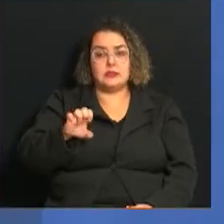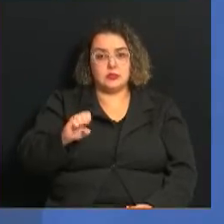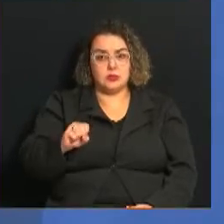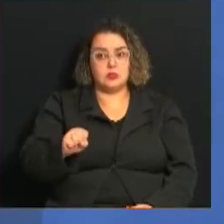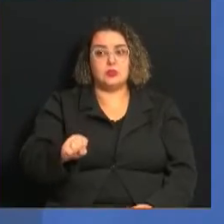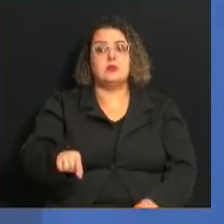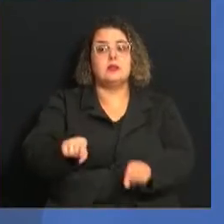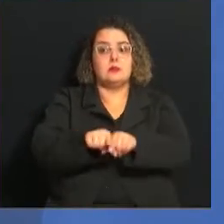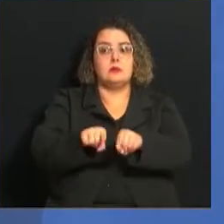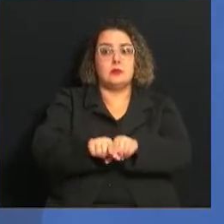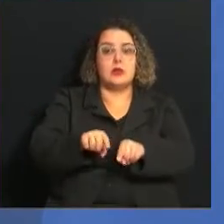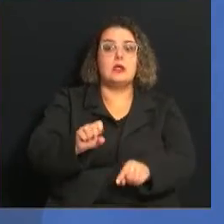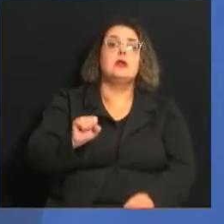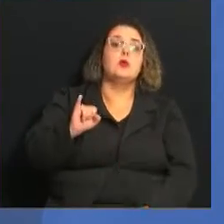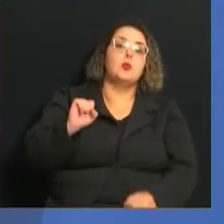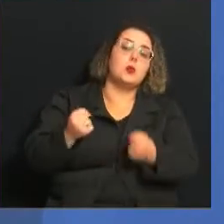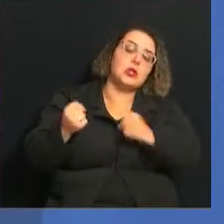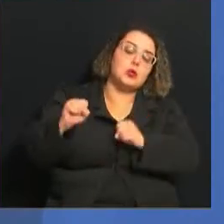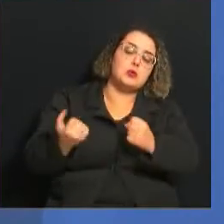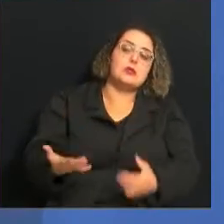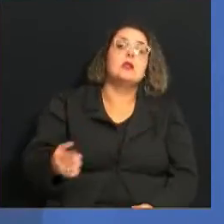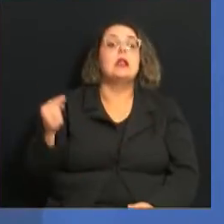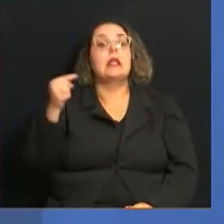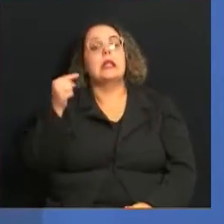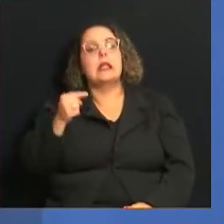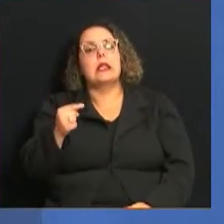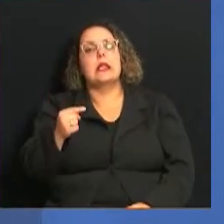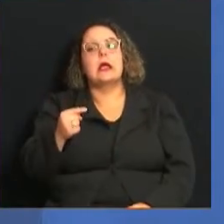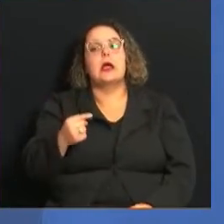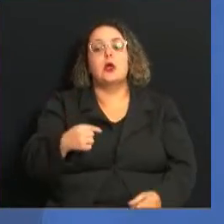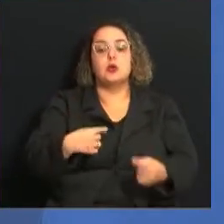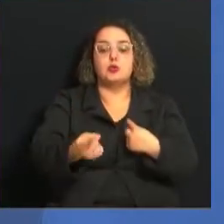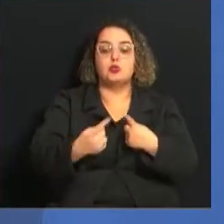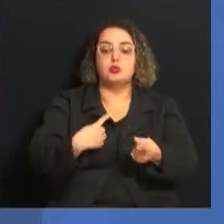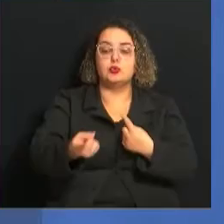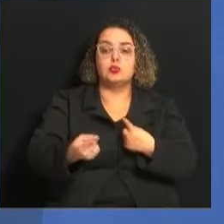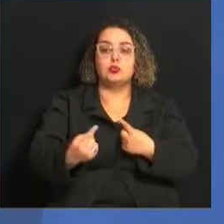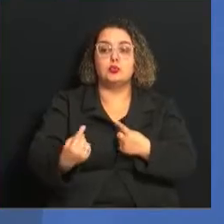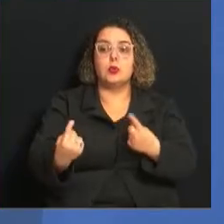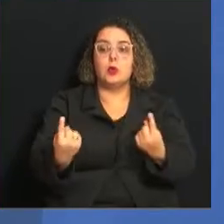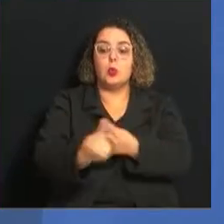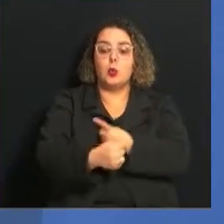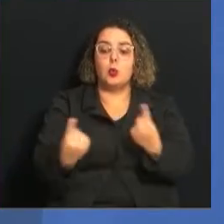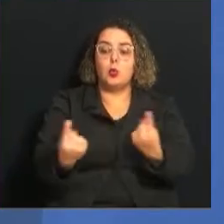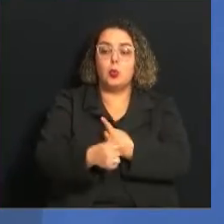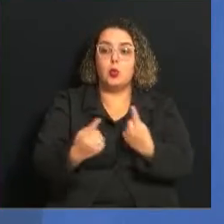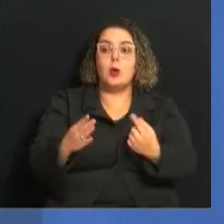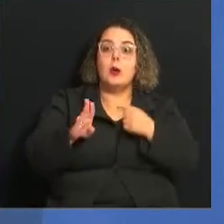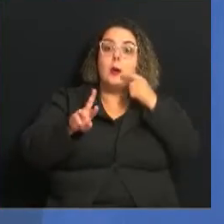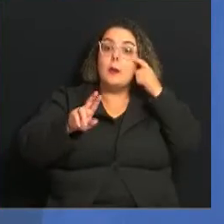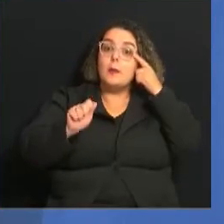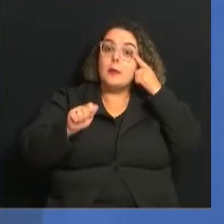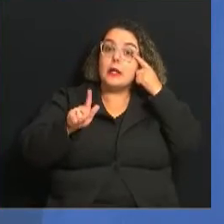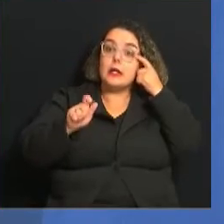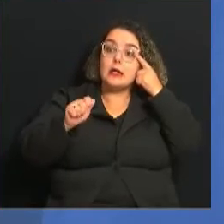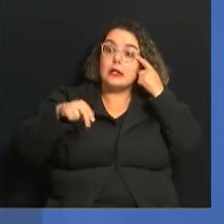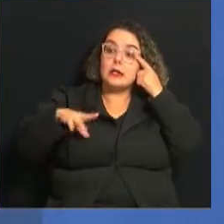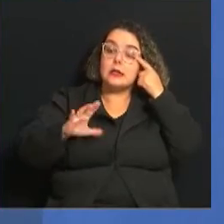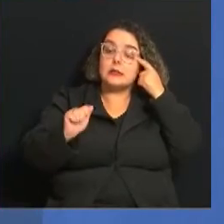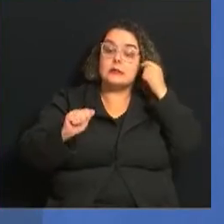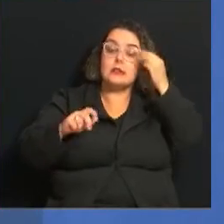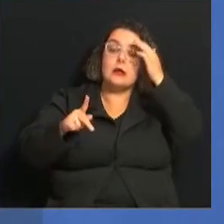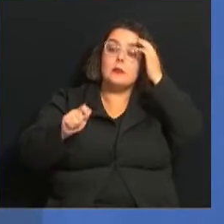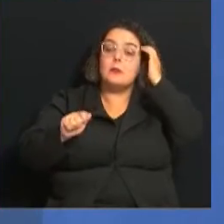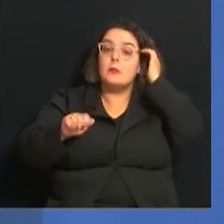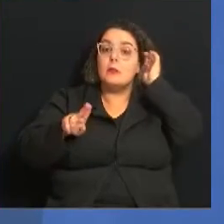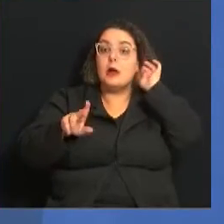Novo Campos Elíseos, atenção, duplo sentido de tráfego na rua Bragança Paulista, nesse bairro.